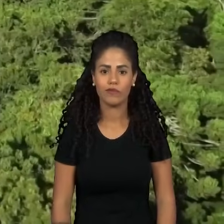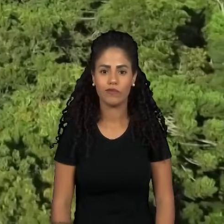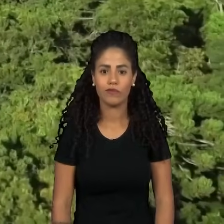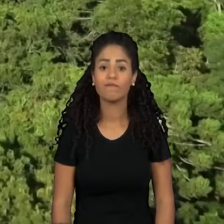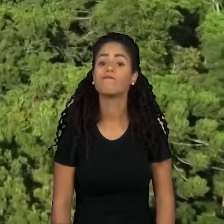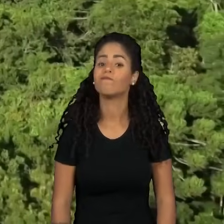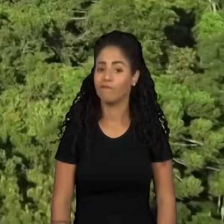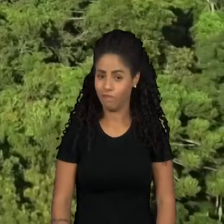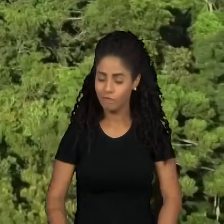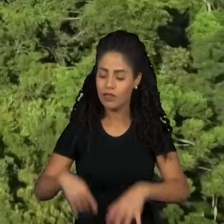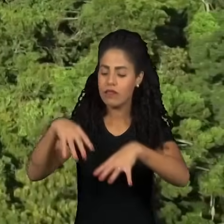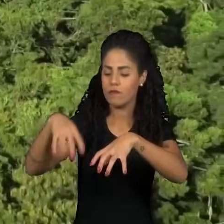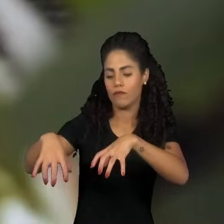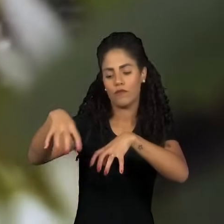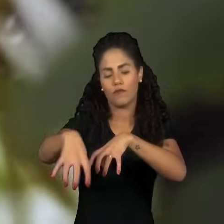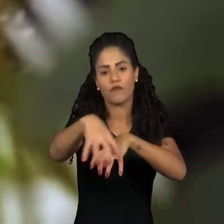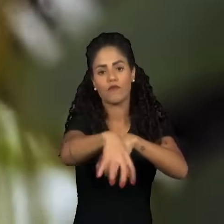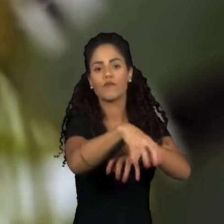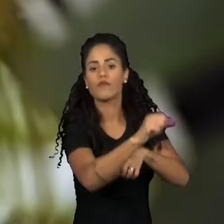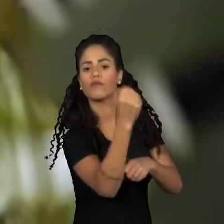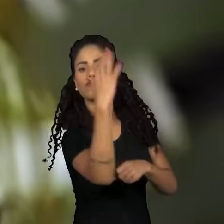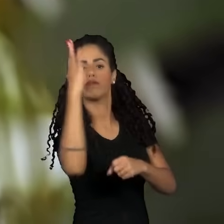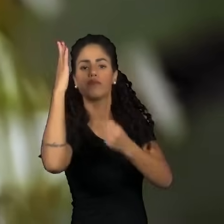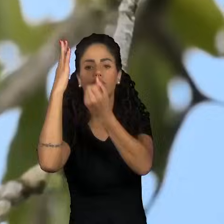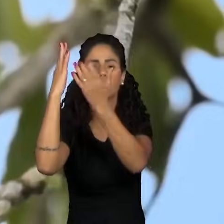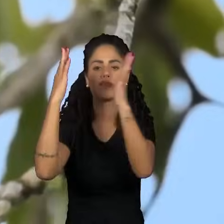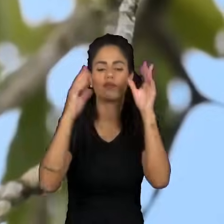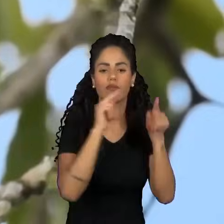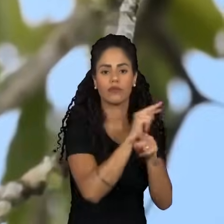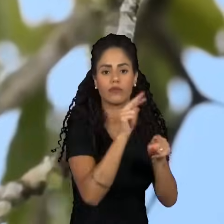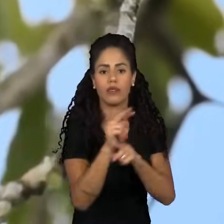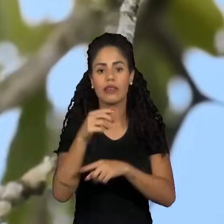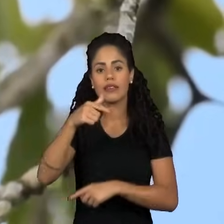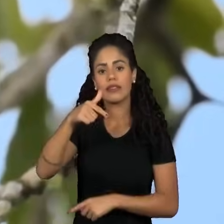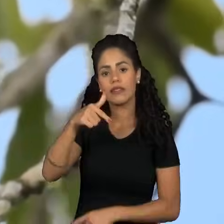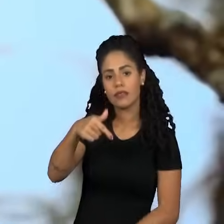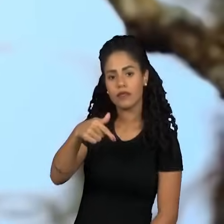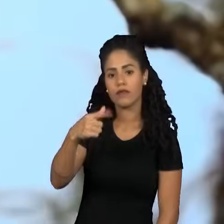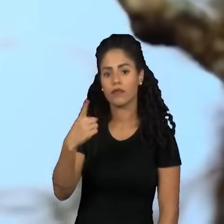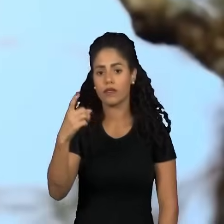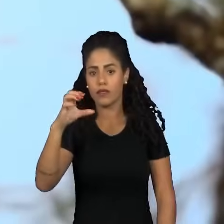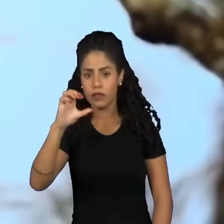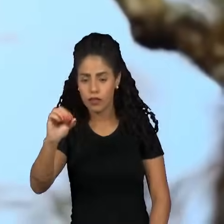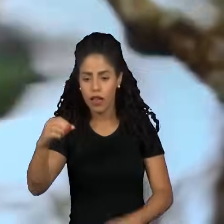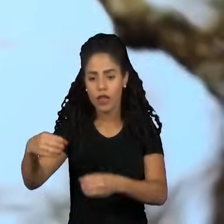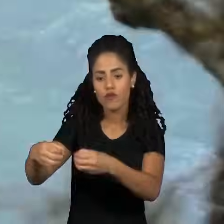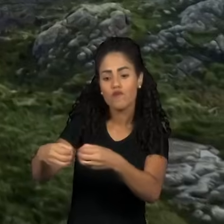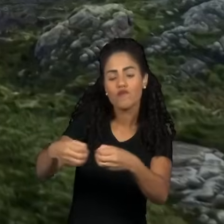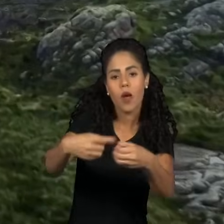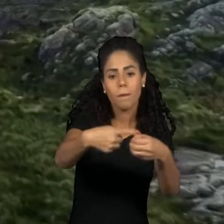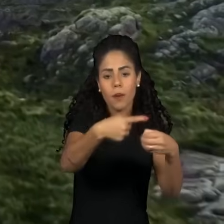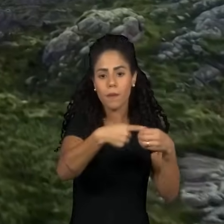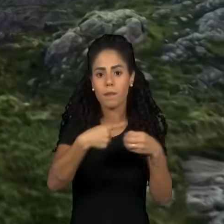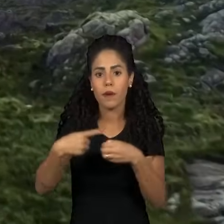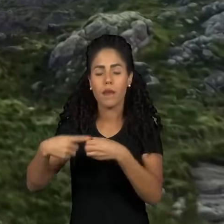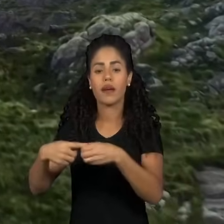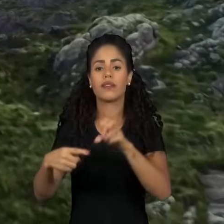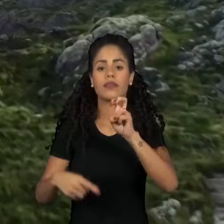Essas áreas de proteção estão distribuídas por 710 municípios do bioma e representam uma área de